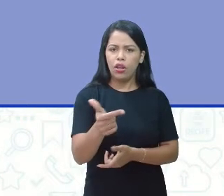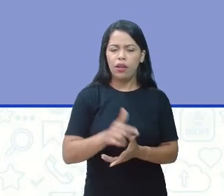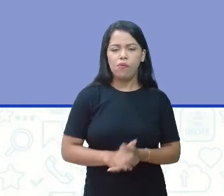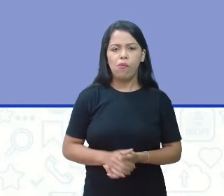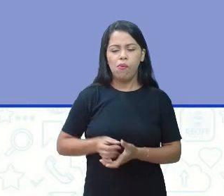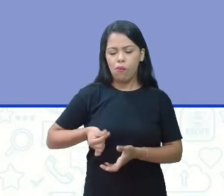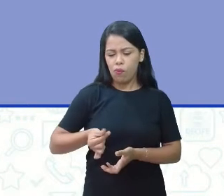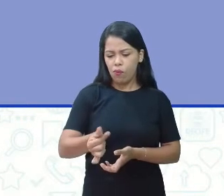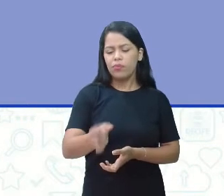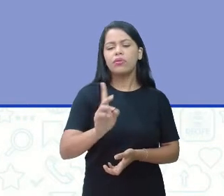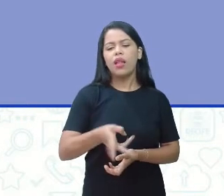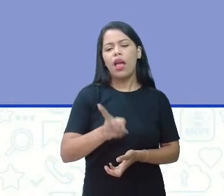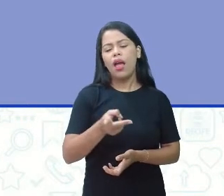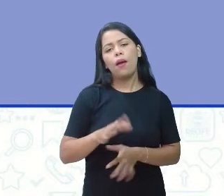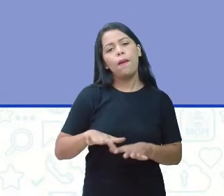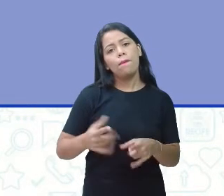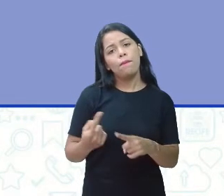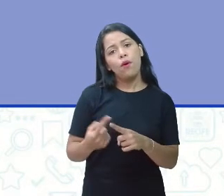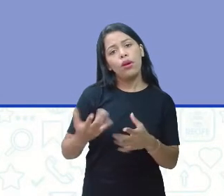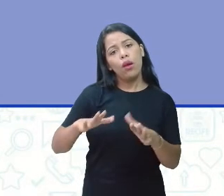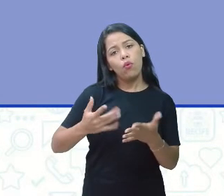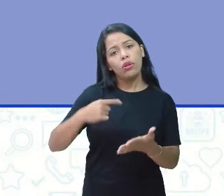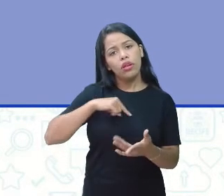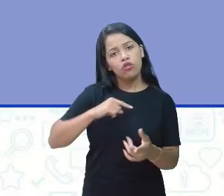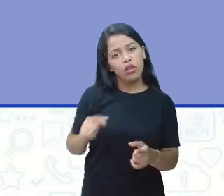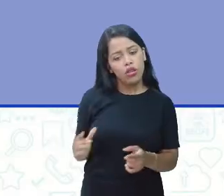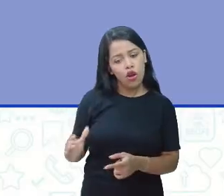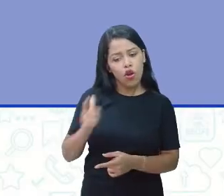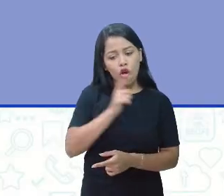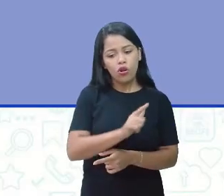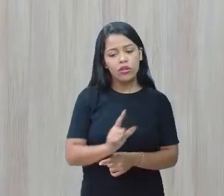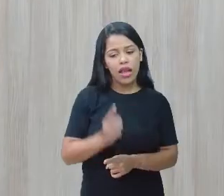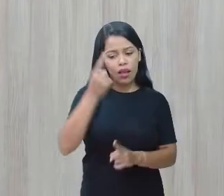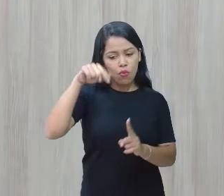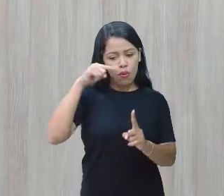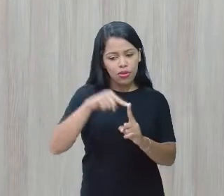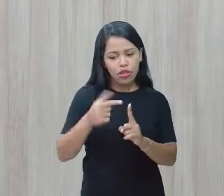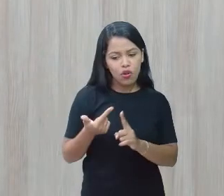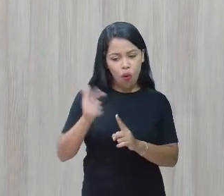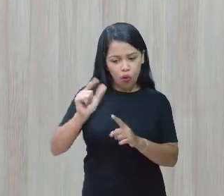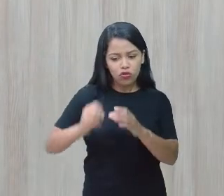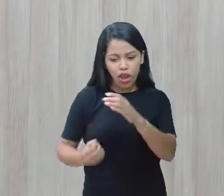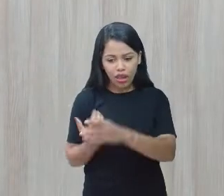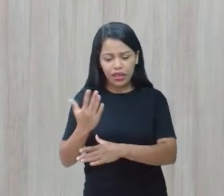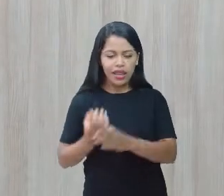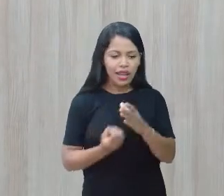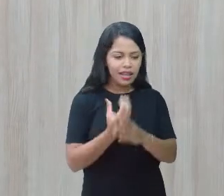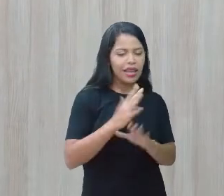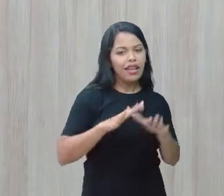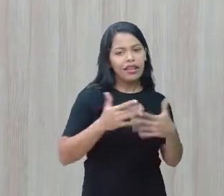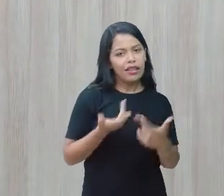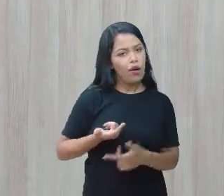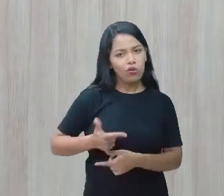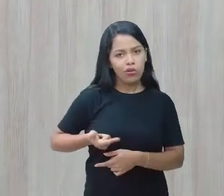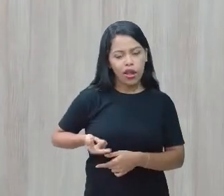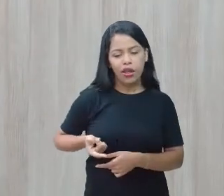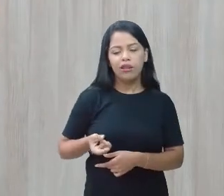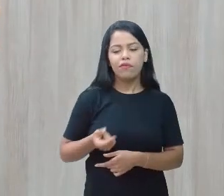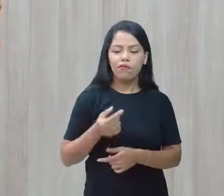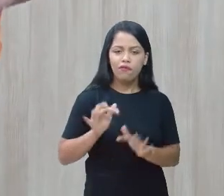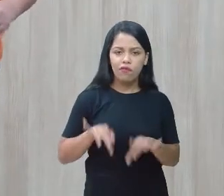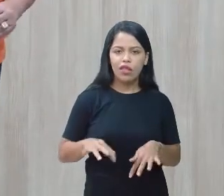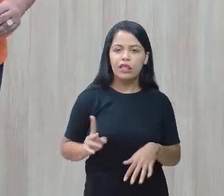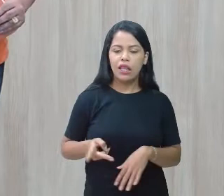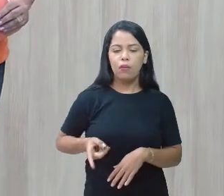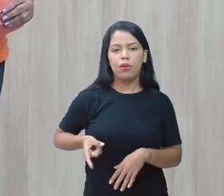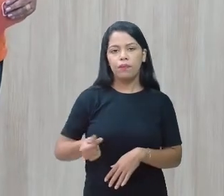vai conquistando alguns, outros já vão se formando na nossa mente. Então, em relação à nossa escola, à sua